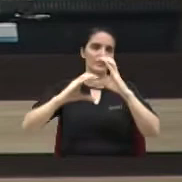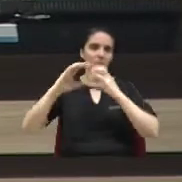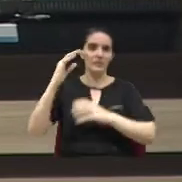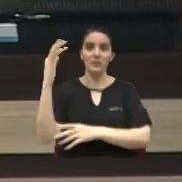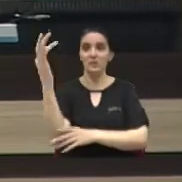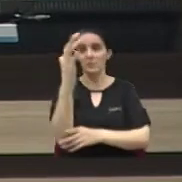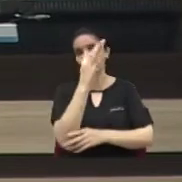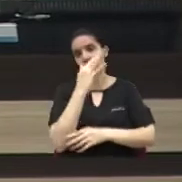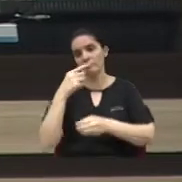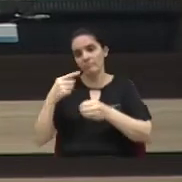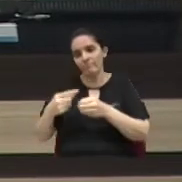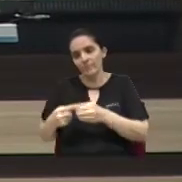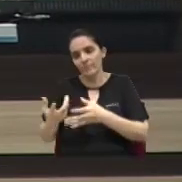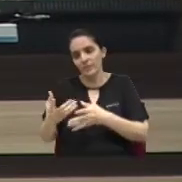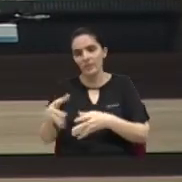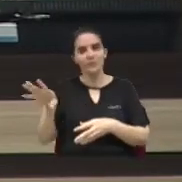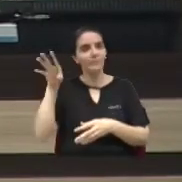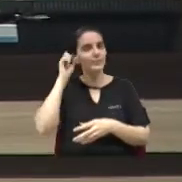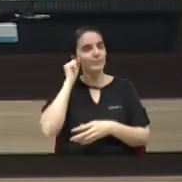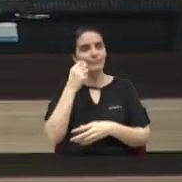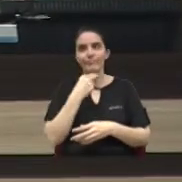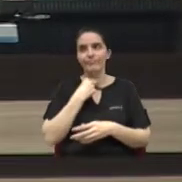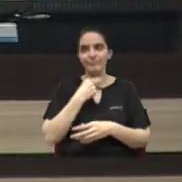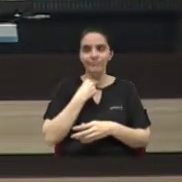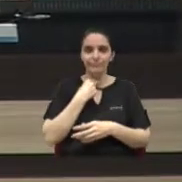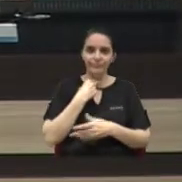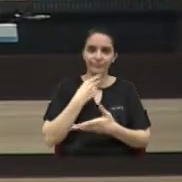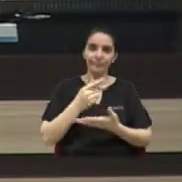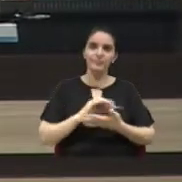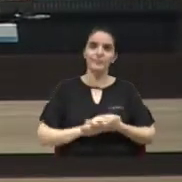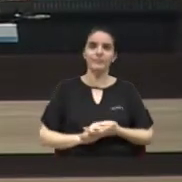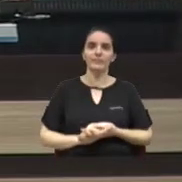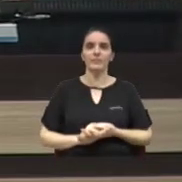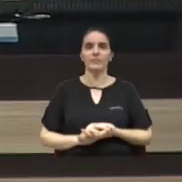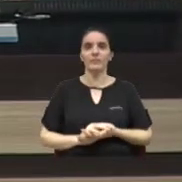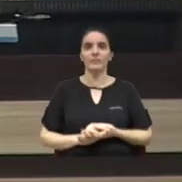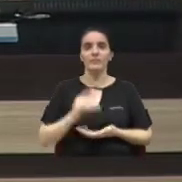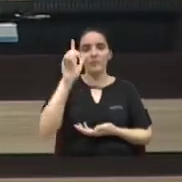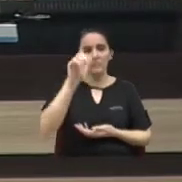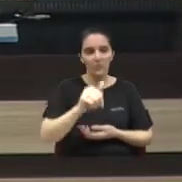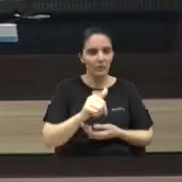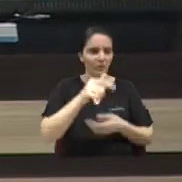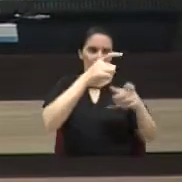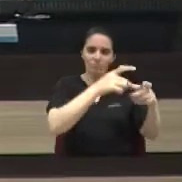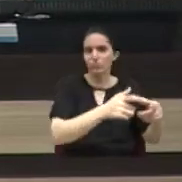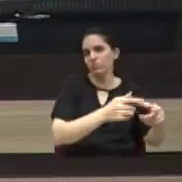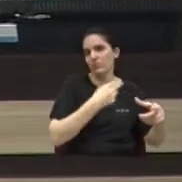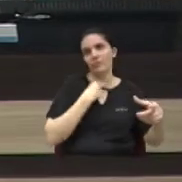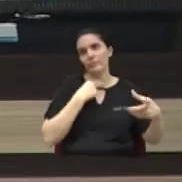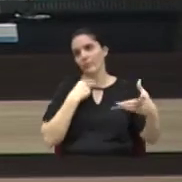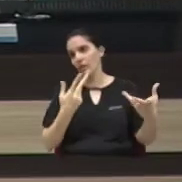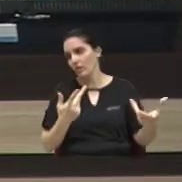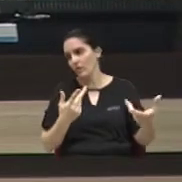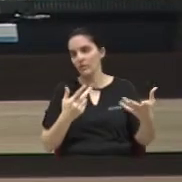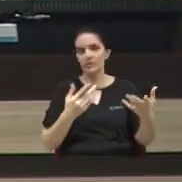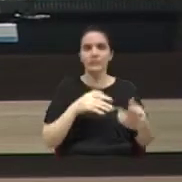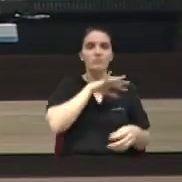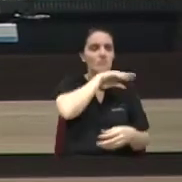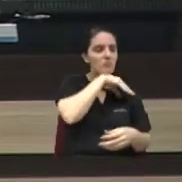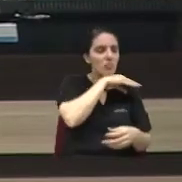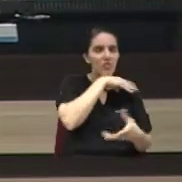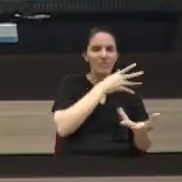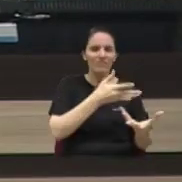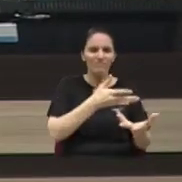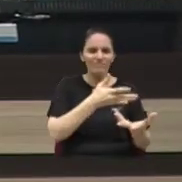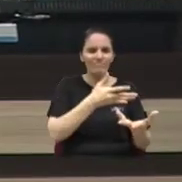não chegou notificação que não pode fazer barulho, aí vai para o Horto, não pode fazer barulho porque tem o zoológico, então por isso que a